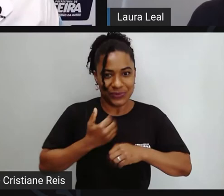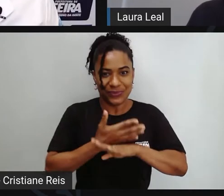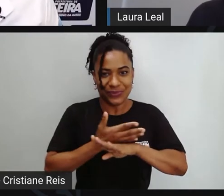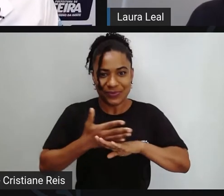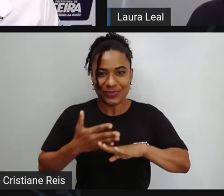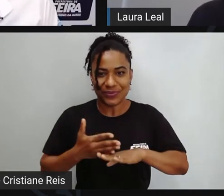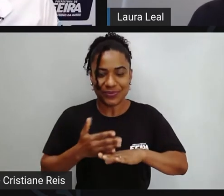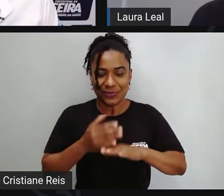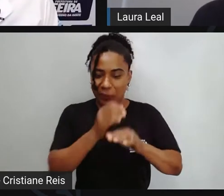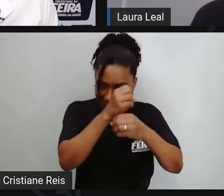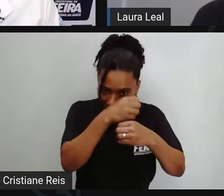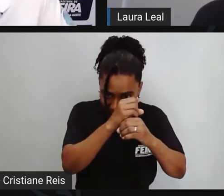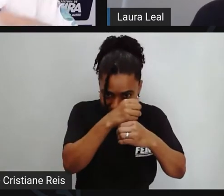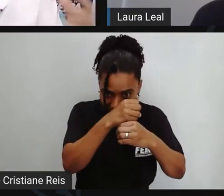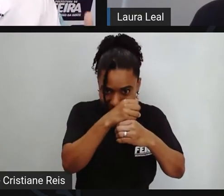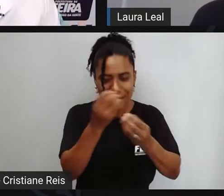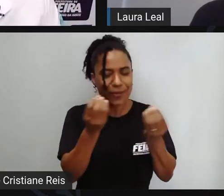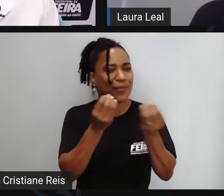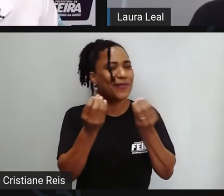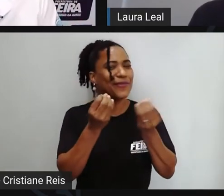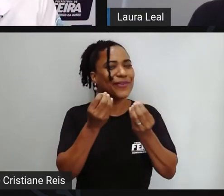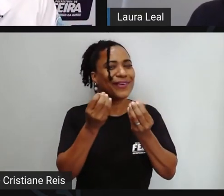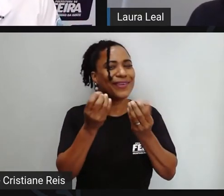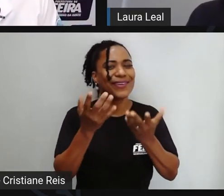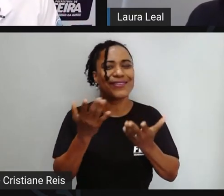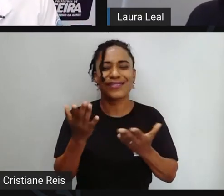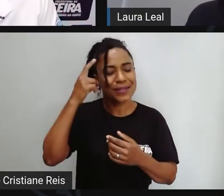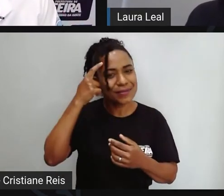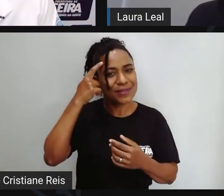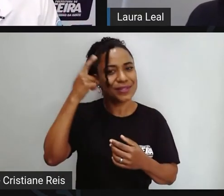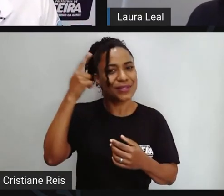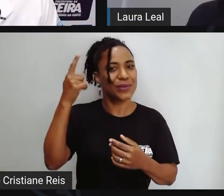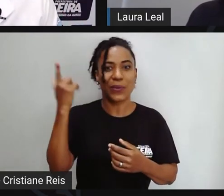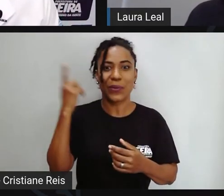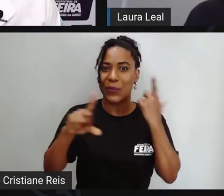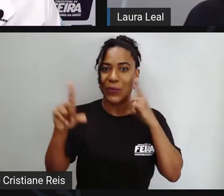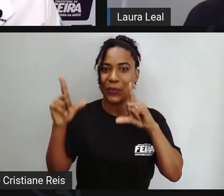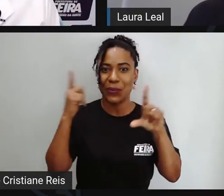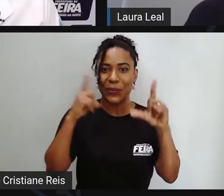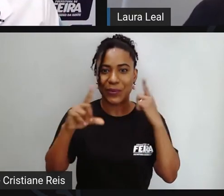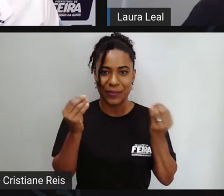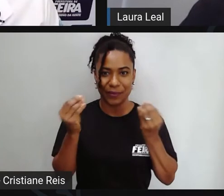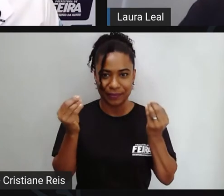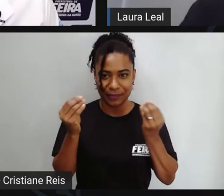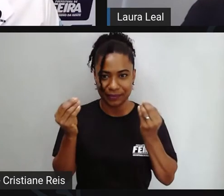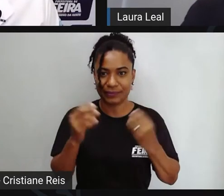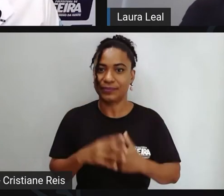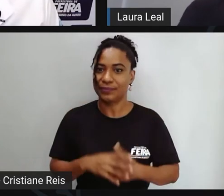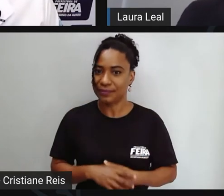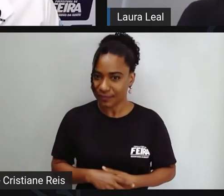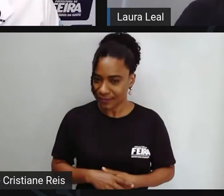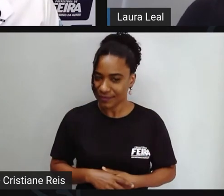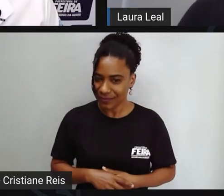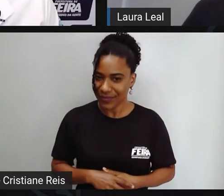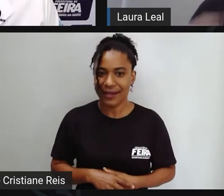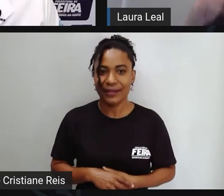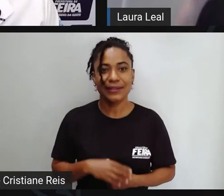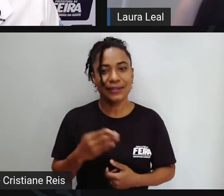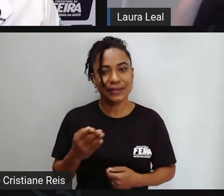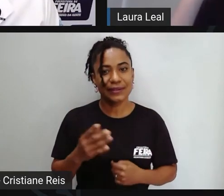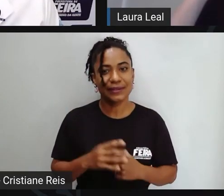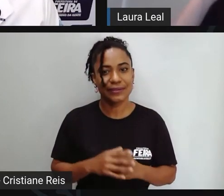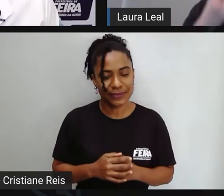chegou nesse campo do conhecimento, assim? Bom, isso é engraçado, porque eu nunca